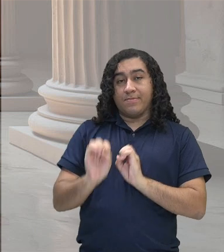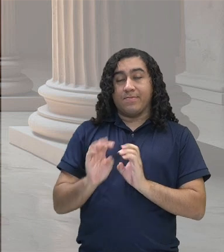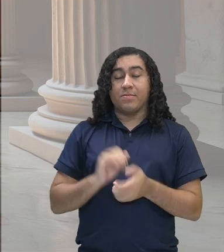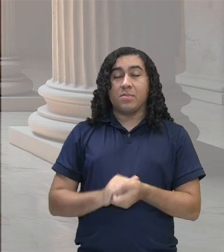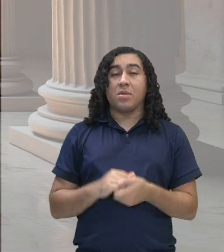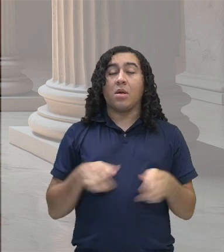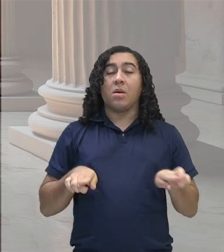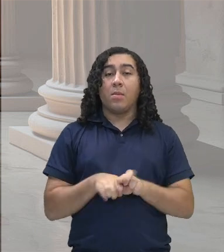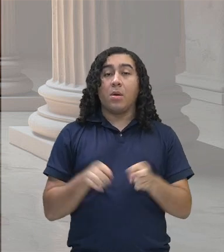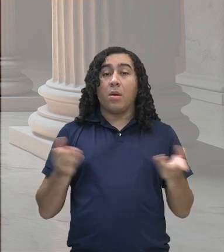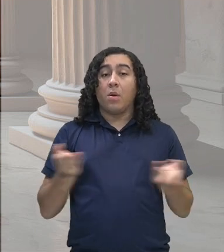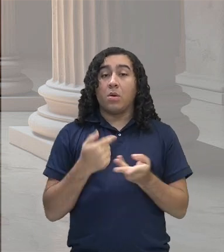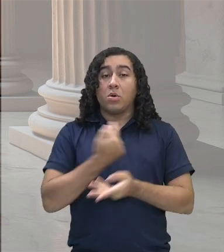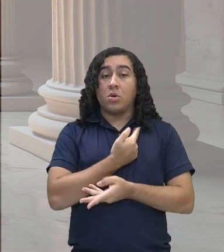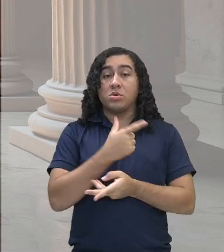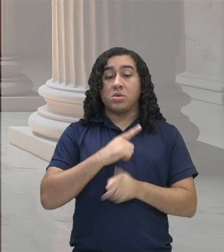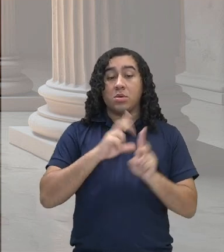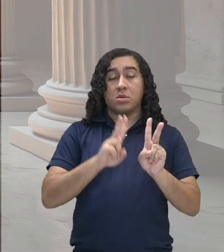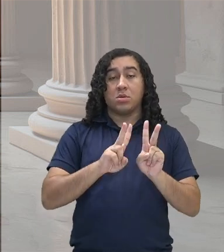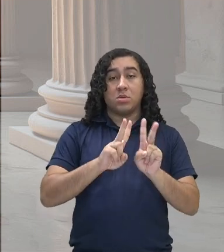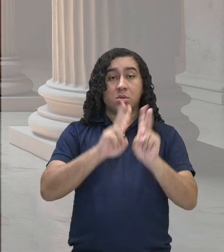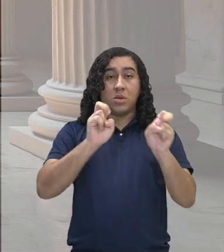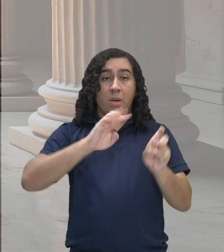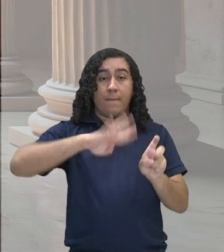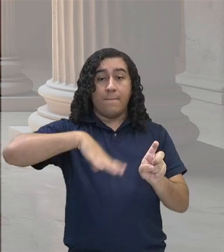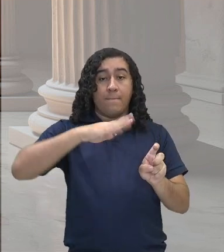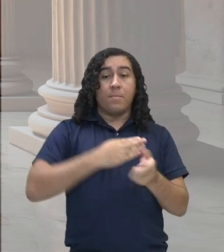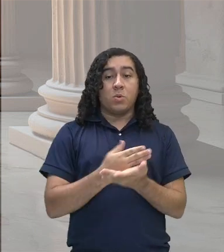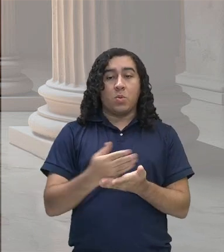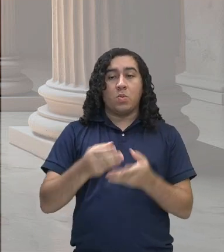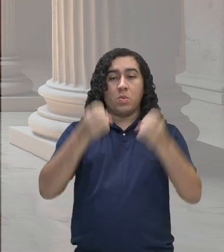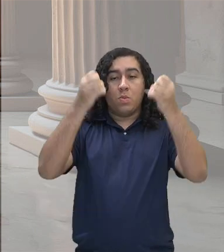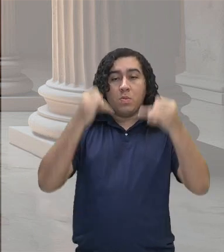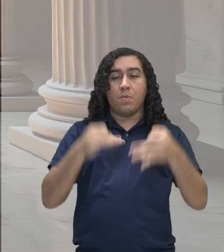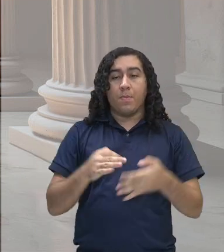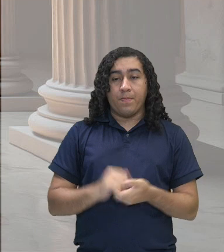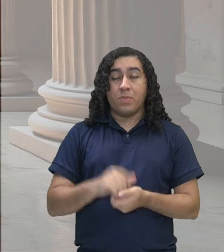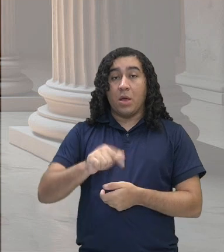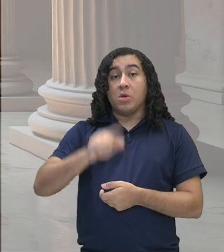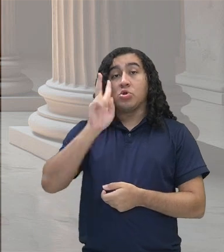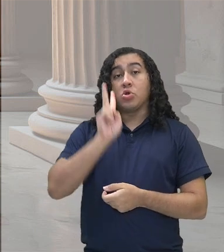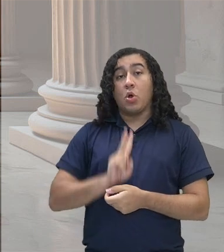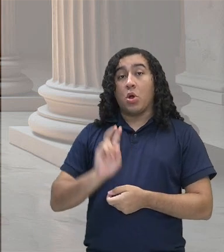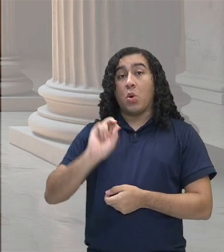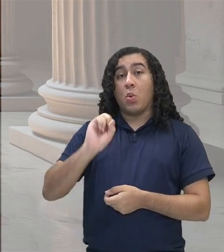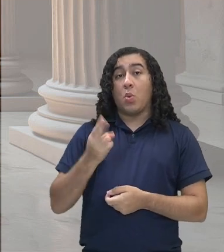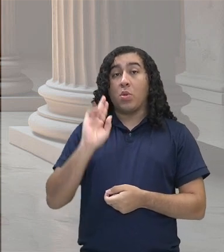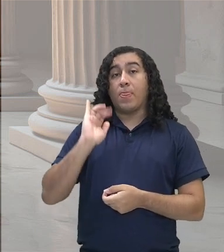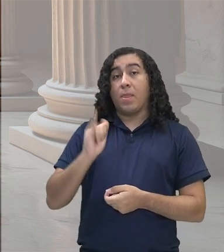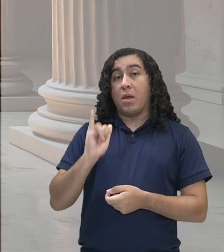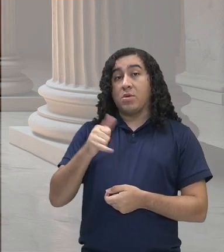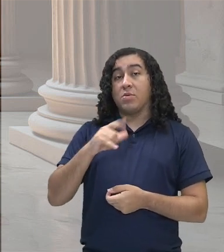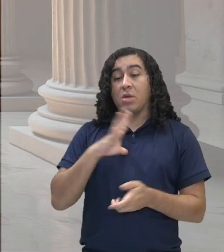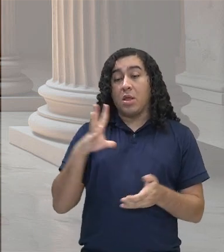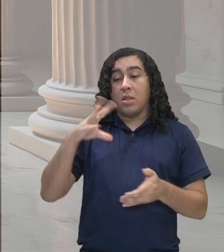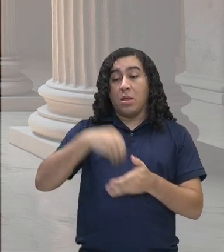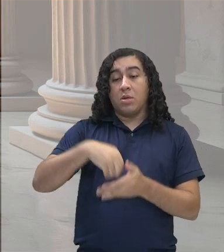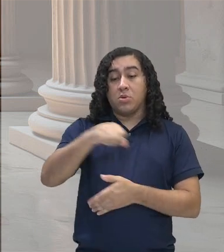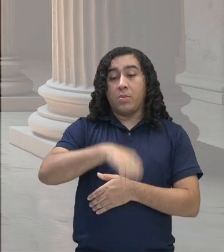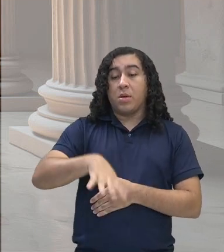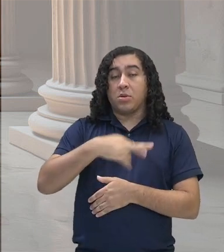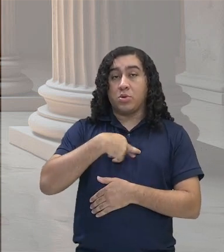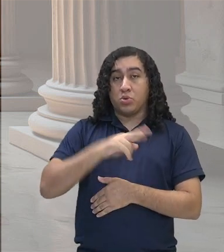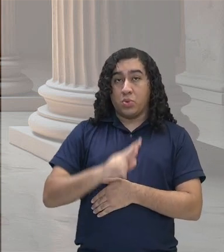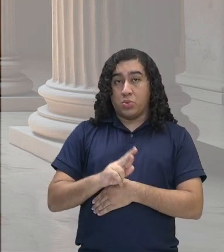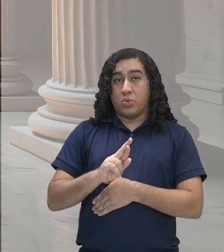vamos falar dos mitos. Os mitos são histórias ou narrativas formuladas geralmente dentro do ambiente